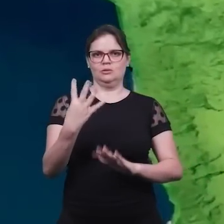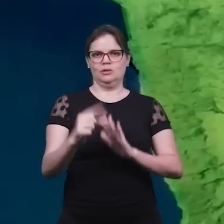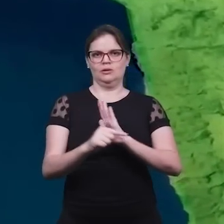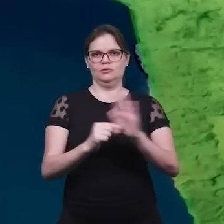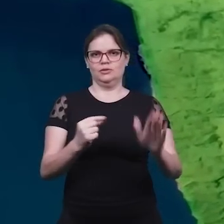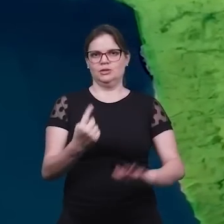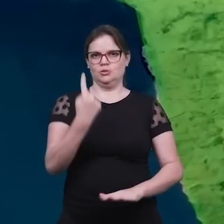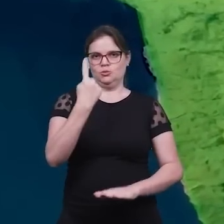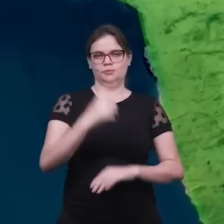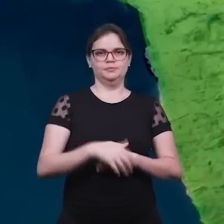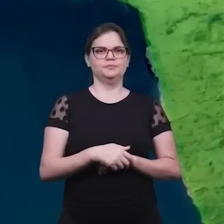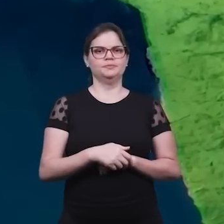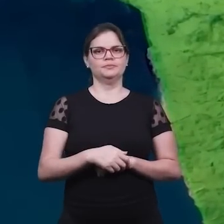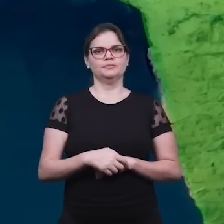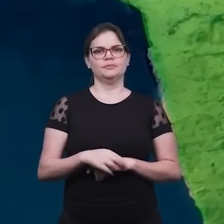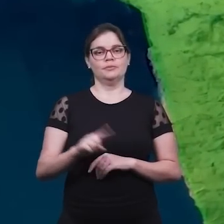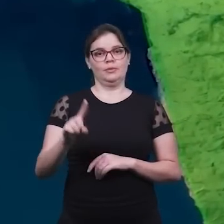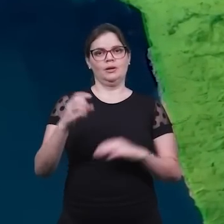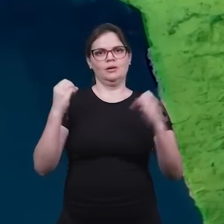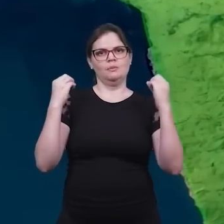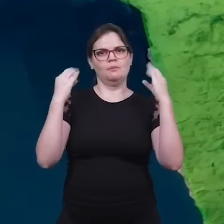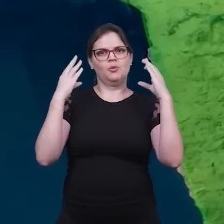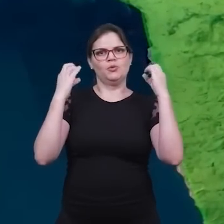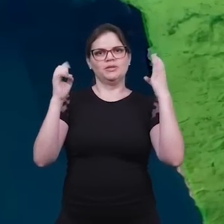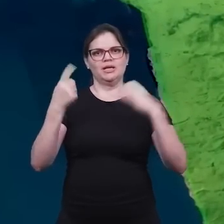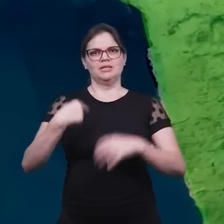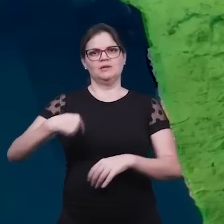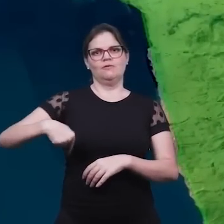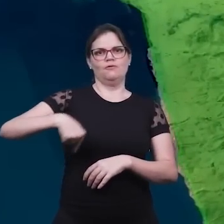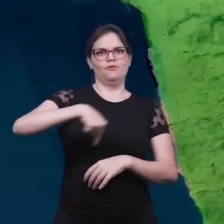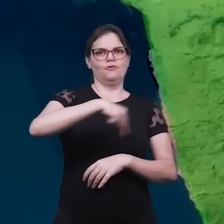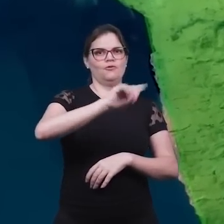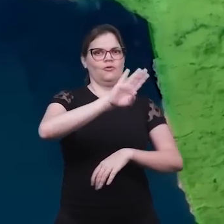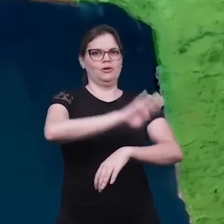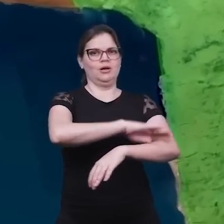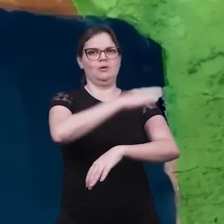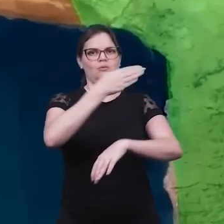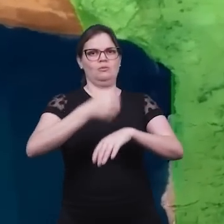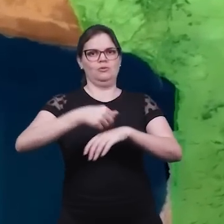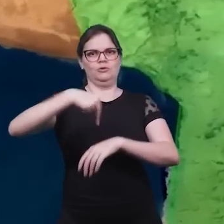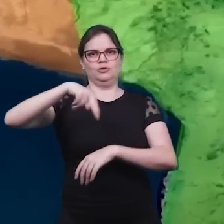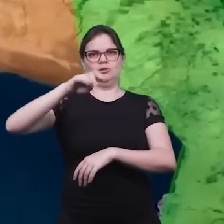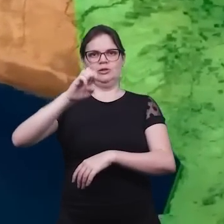Monte das Oliveiras, né, que atrás do Monte das Oliveiras está Jerusalém atualmente, né?